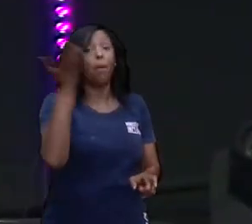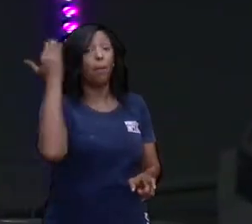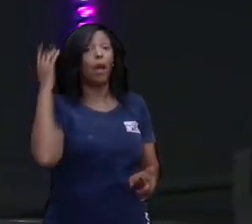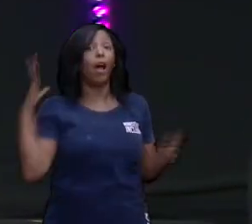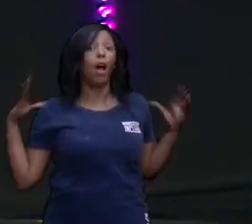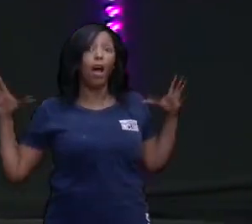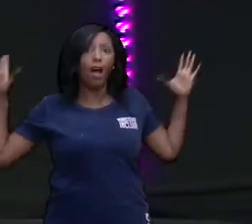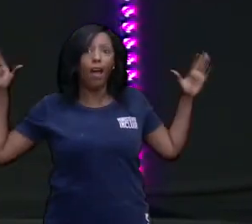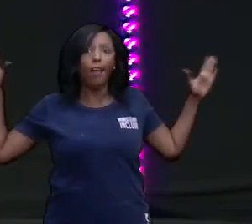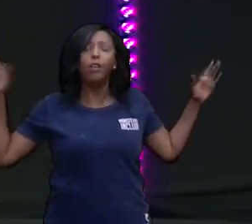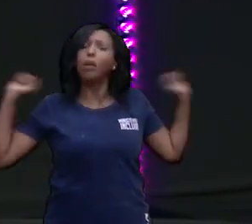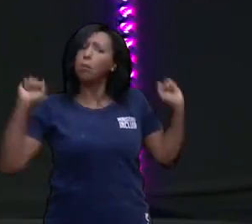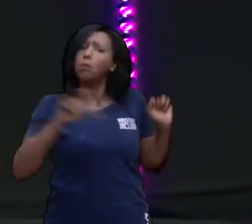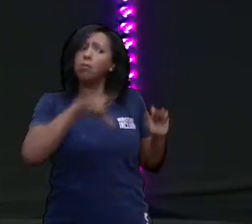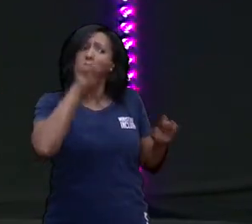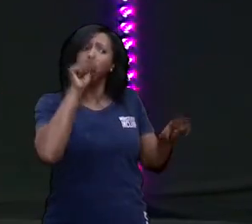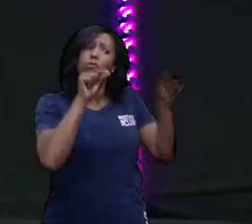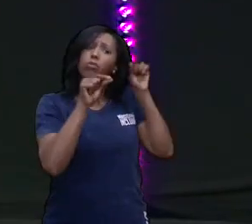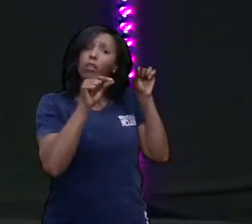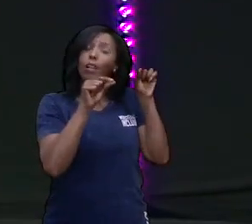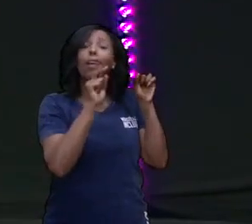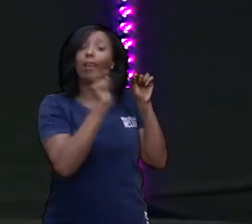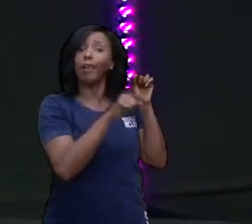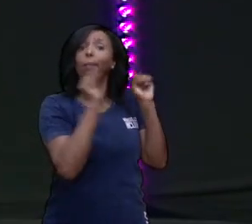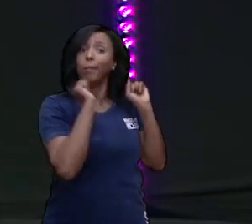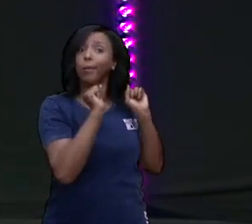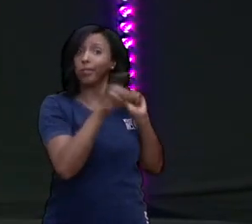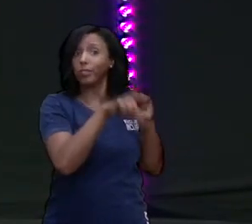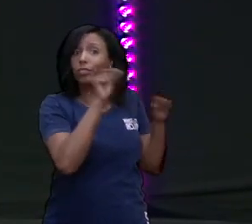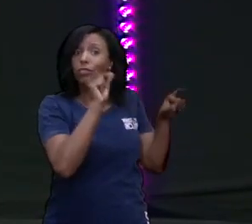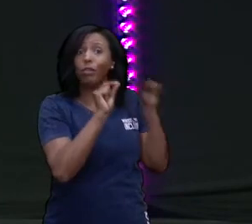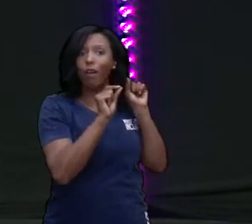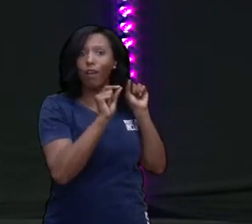pôs tanto com a capacidade de escolha